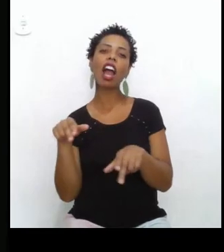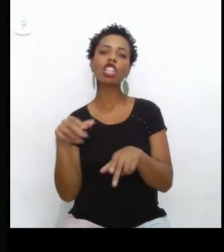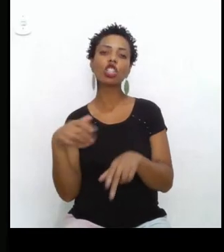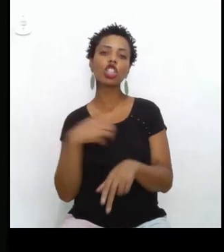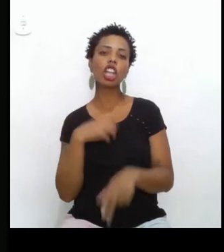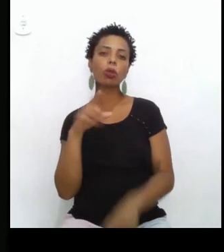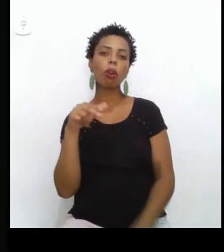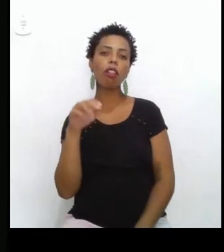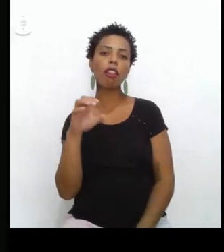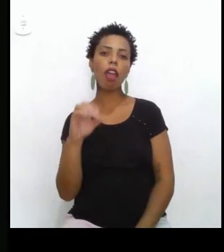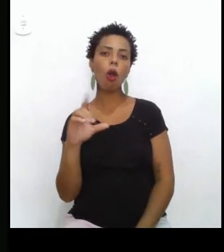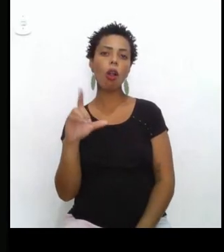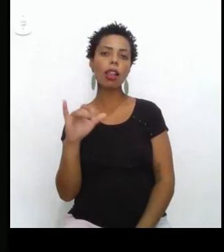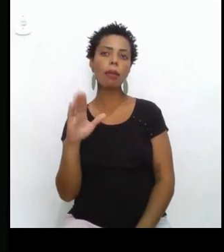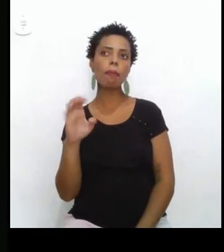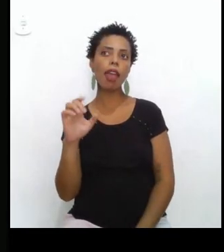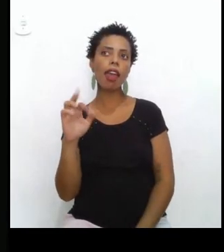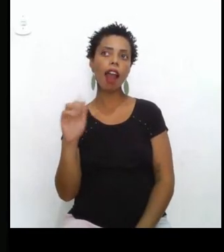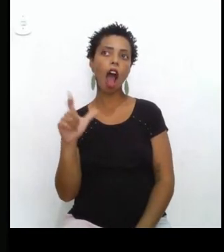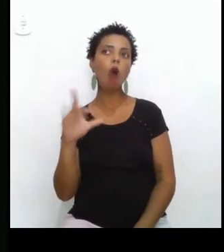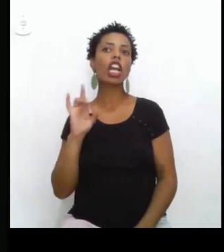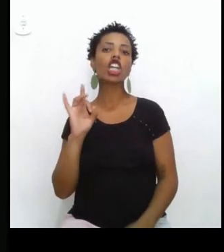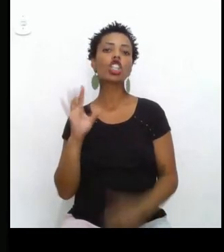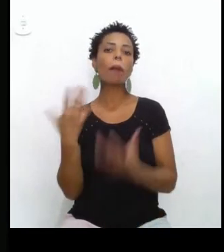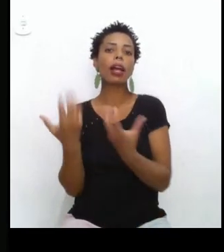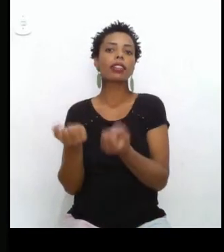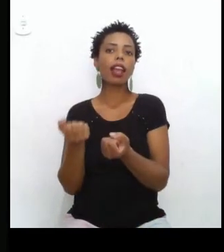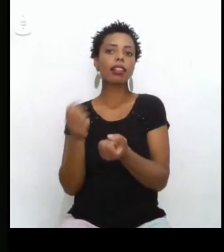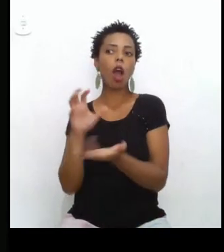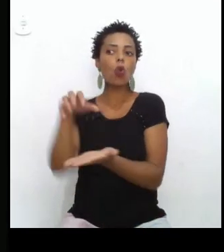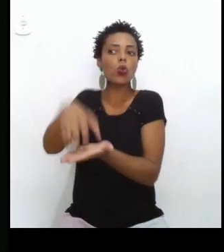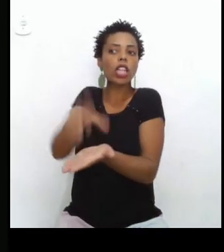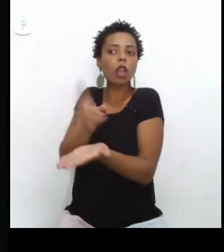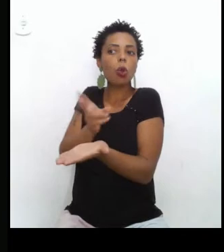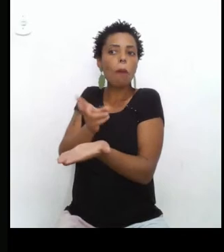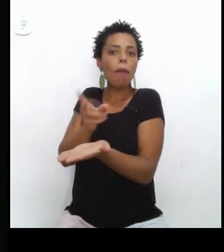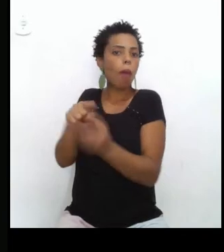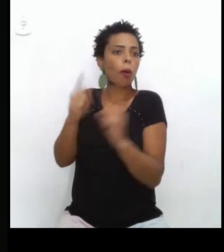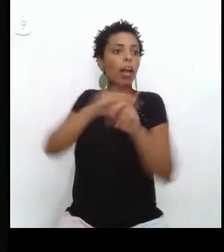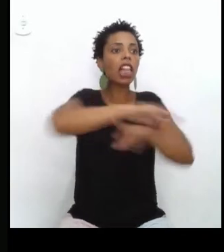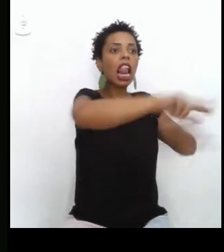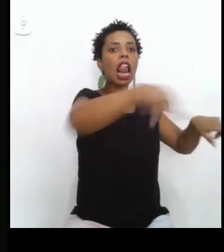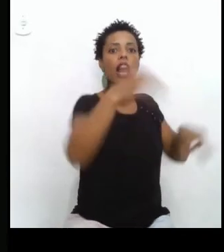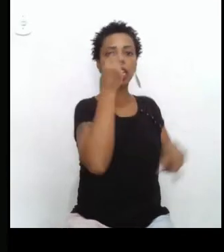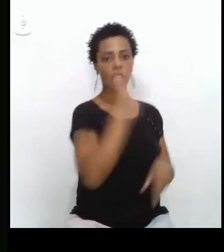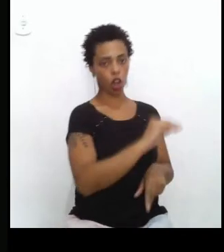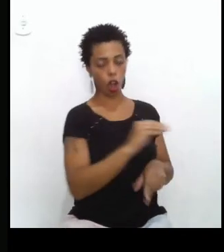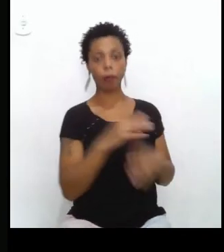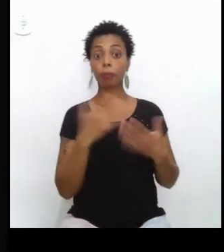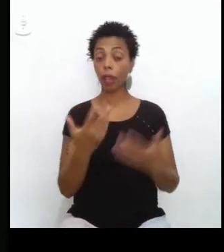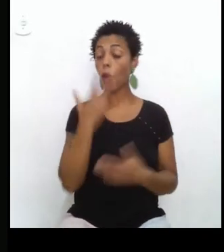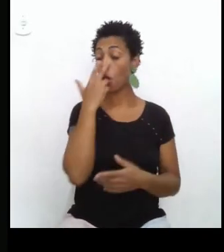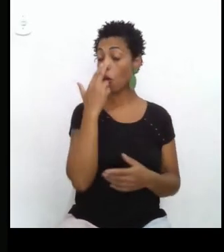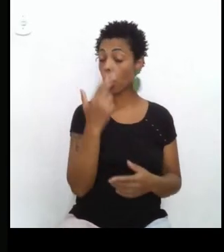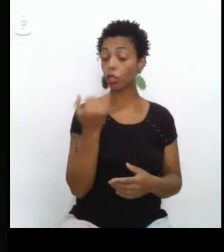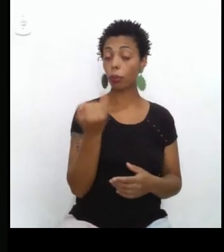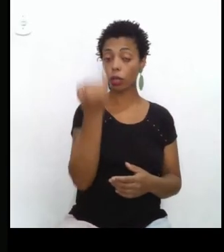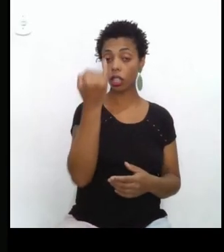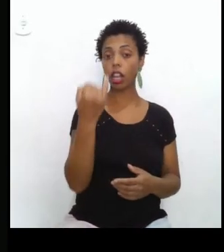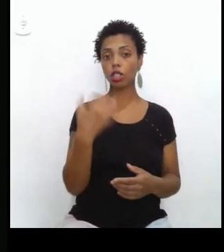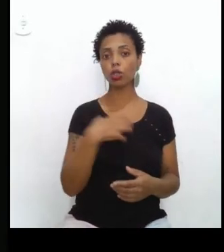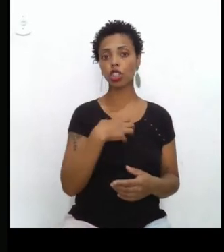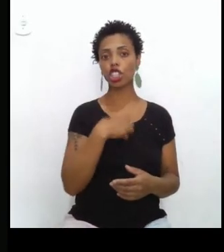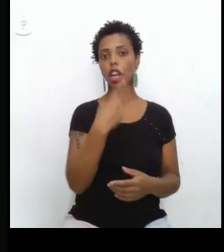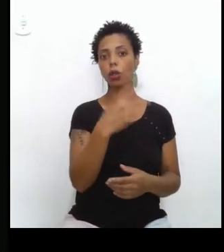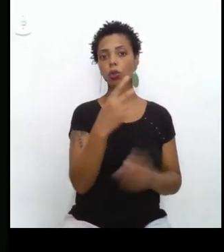reatualizar o centro eu acho importante esse movimento do máximo de se aproximar dessa diversidade